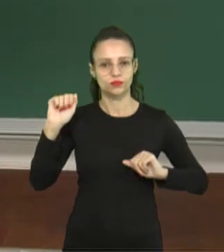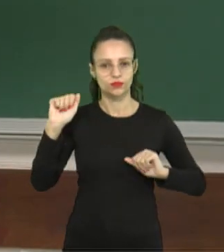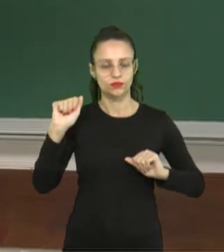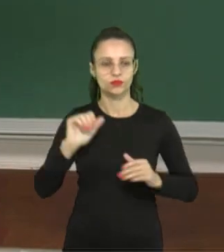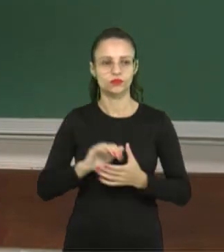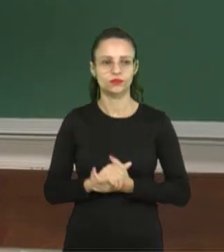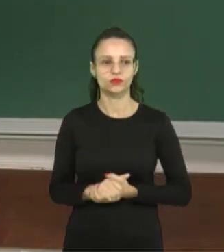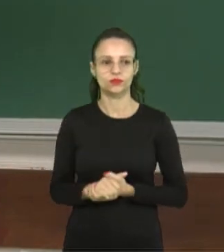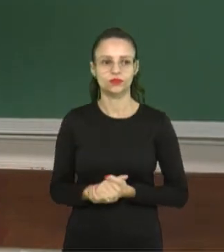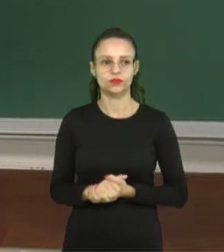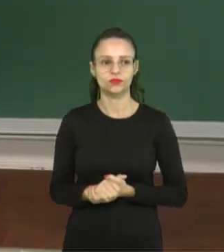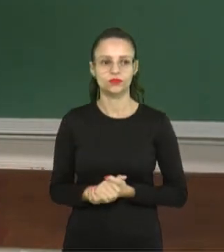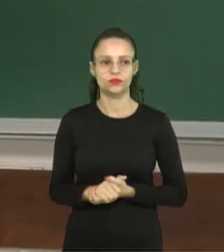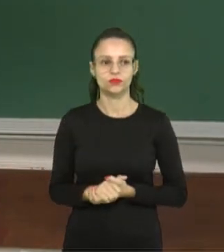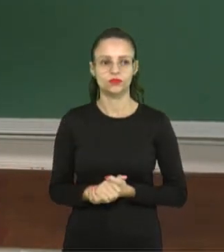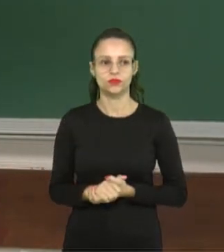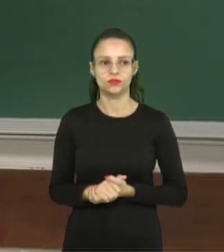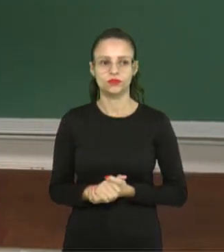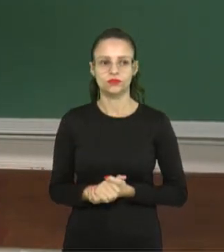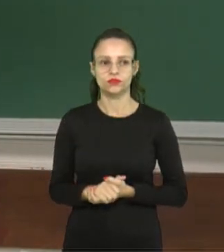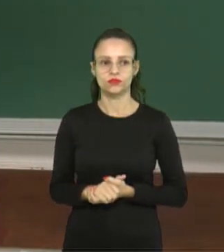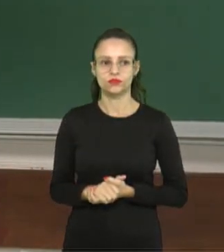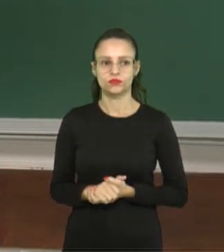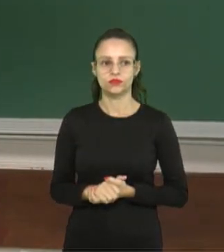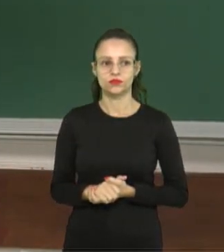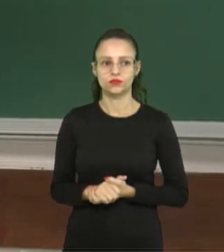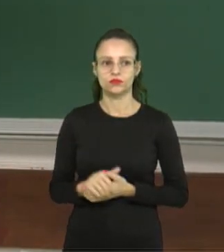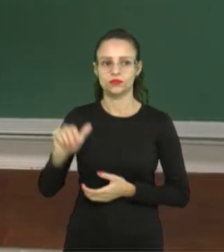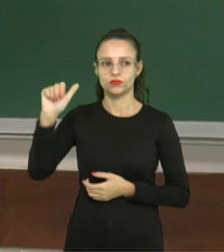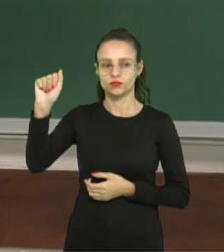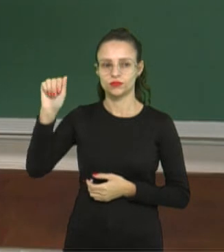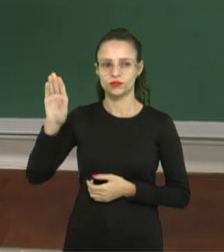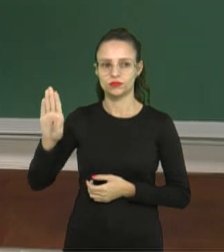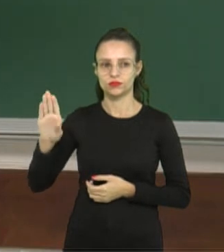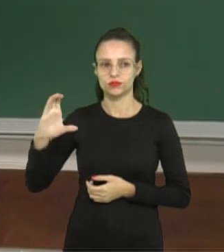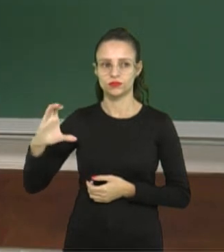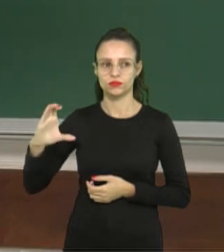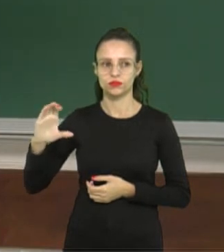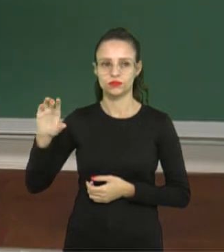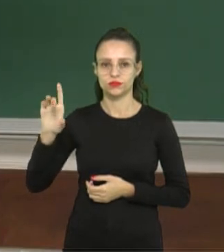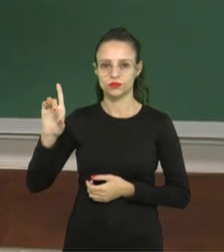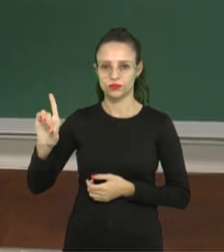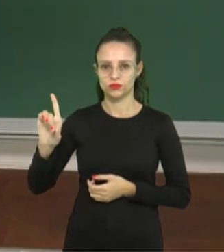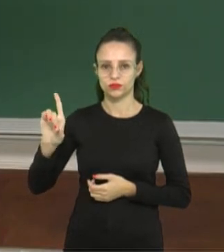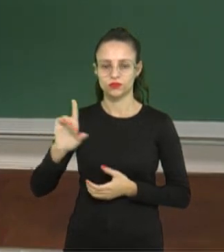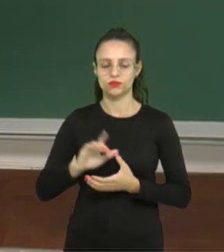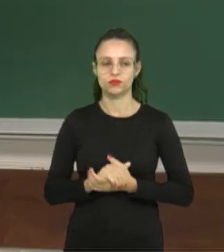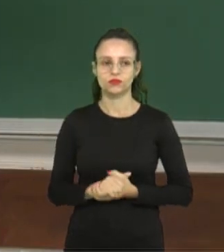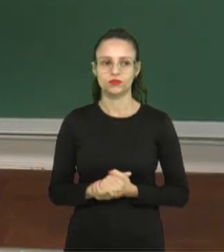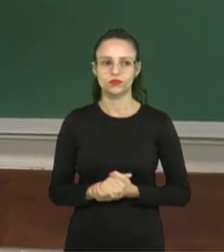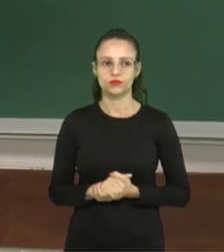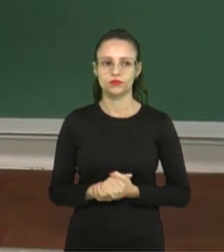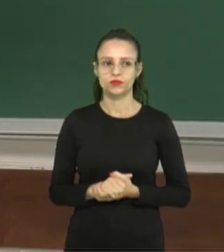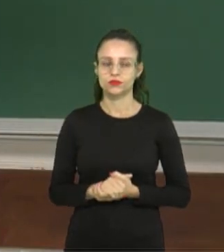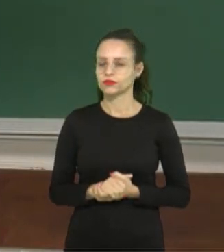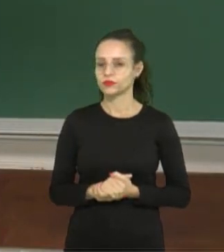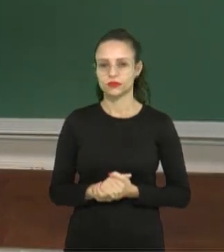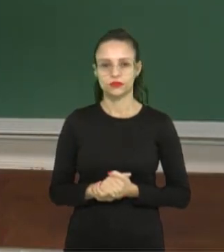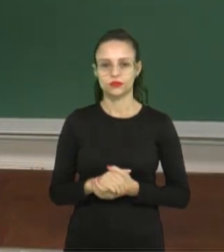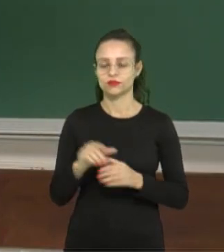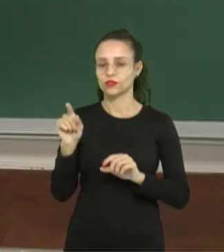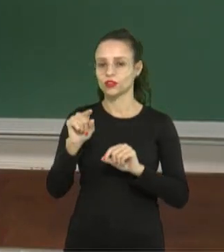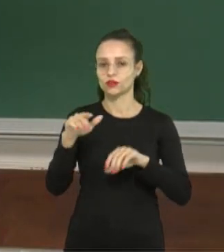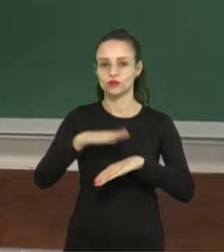as celebrações. Então, aqui, ó, A, B, C e D. Não está na